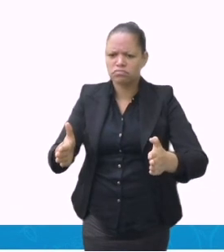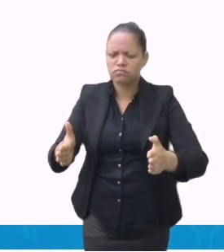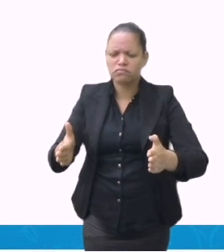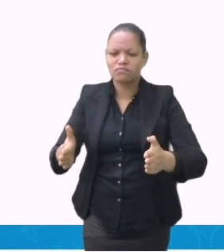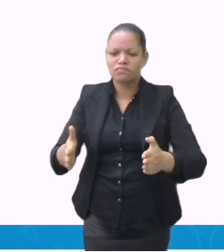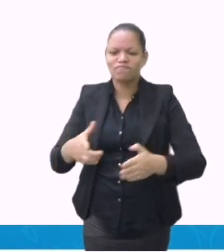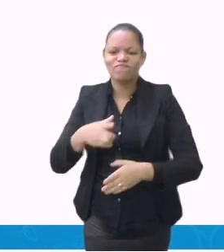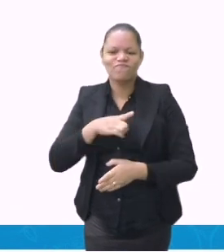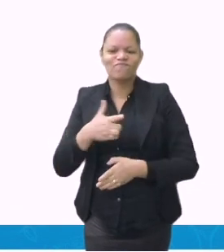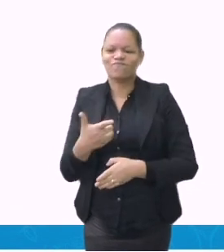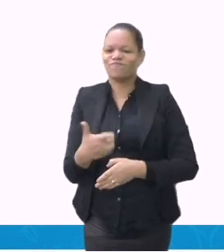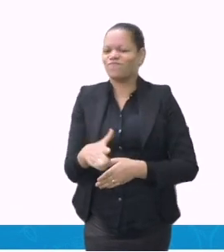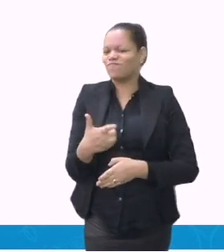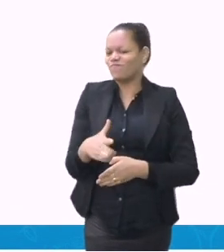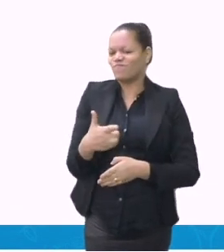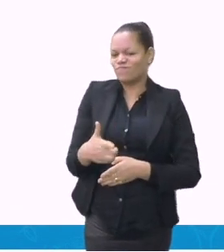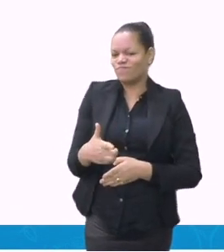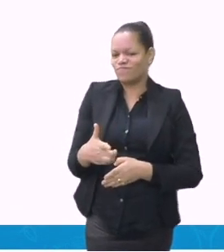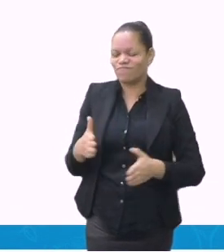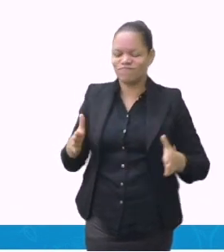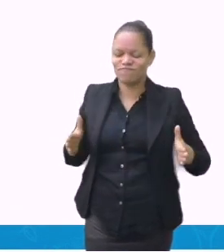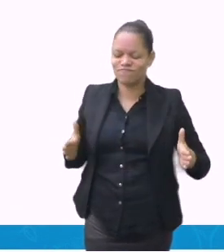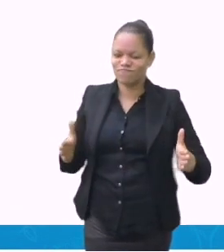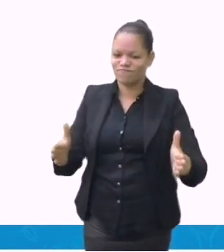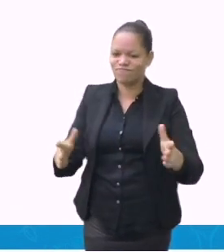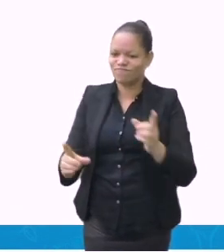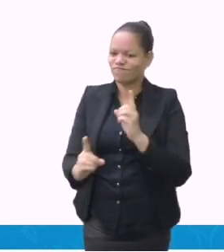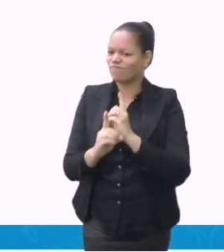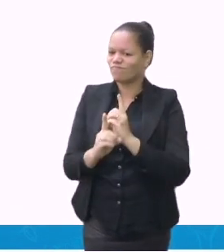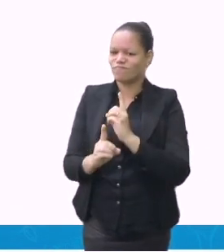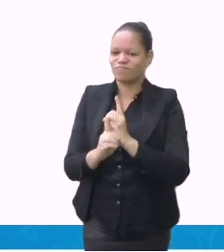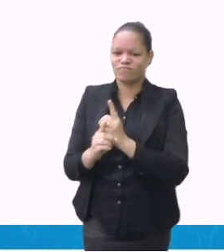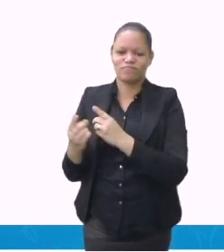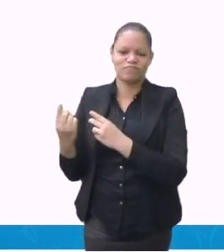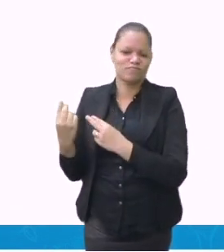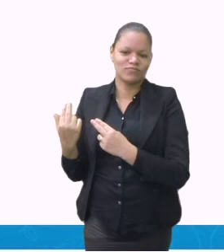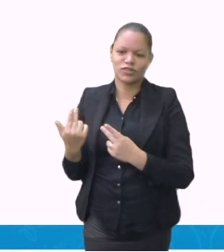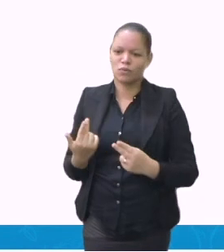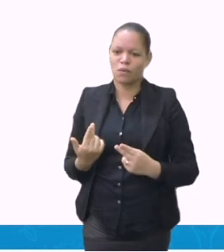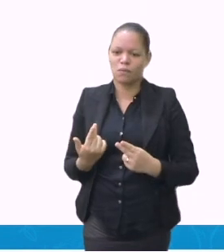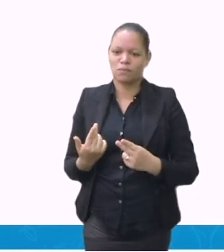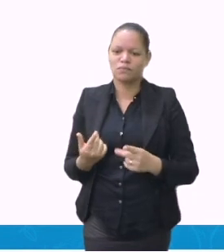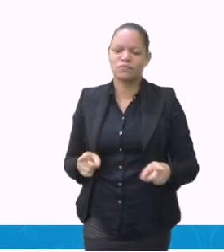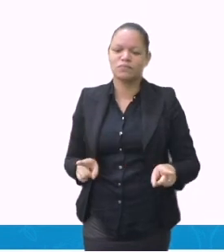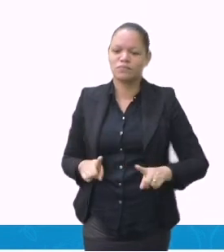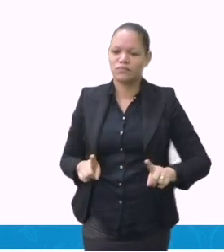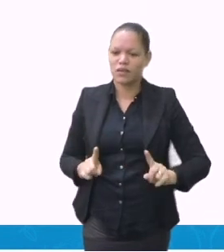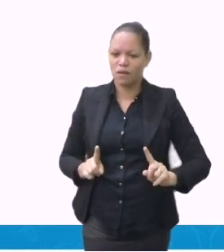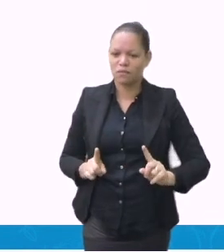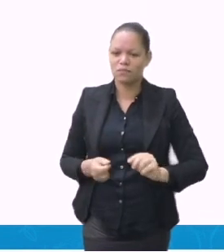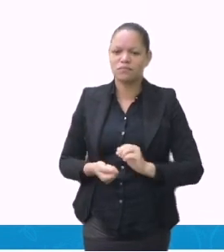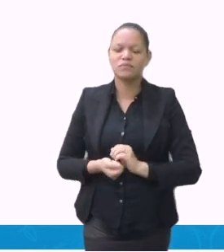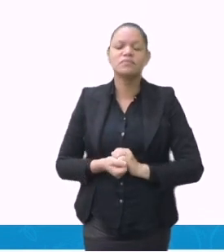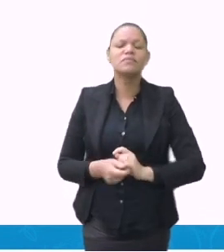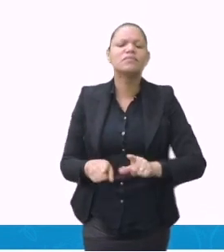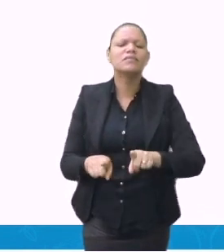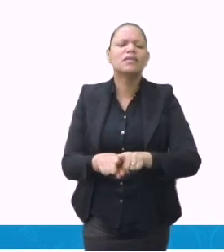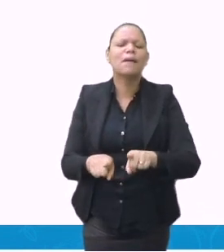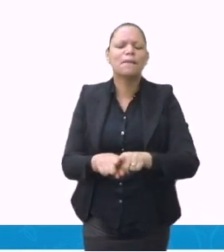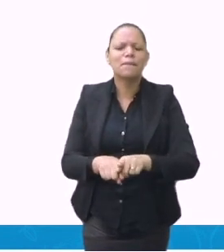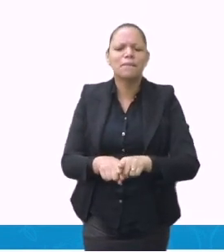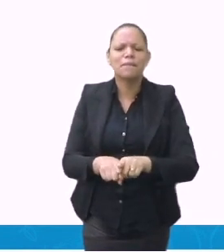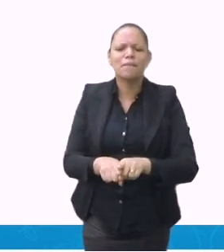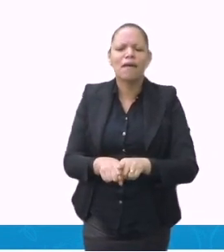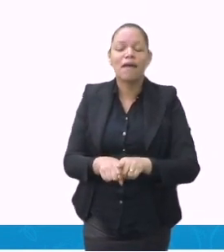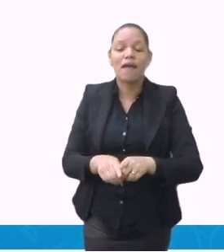e mantêm a mesma distância entre si. Também que as retas perpendiculares se